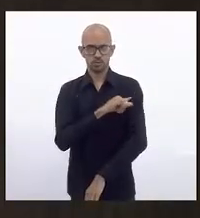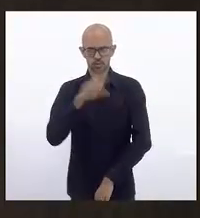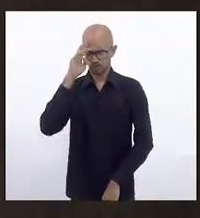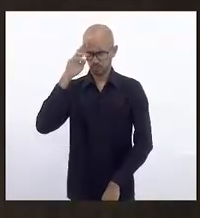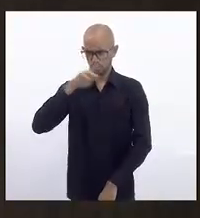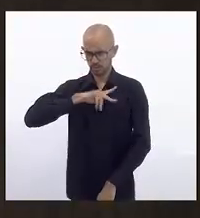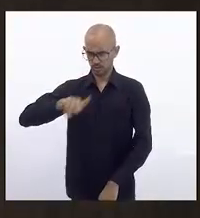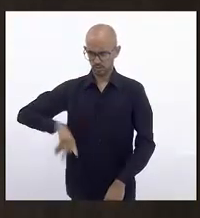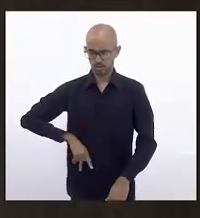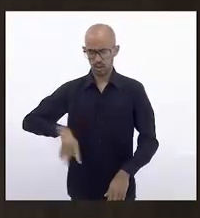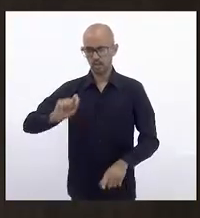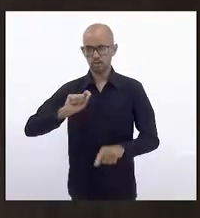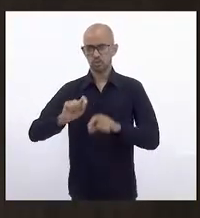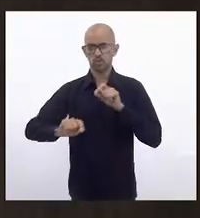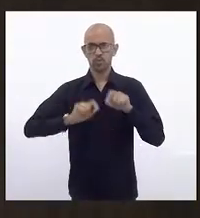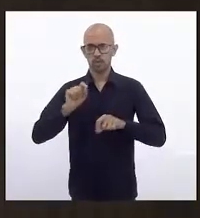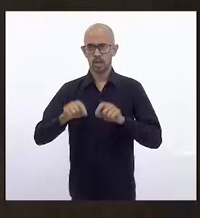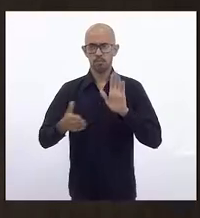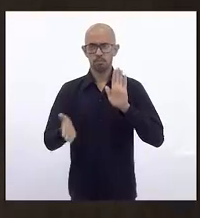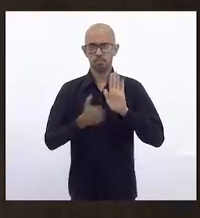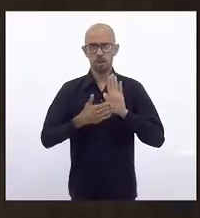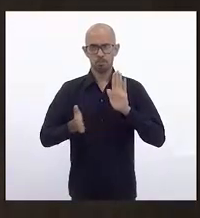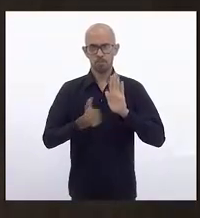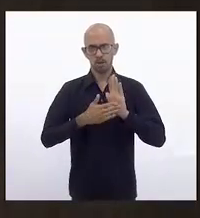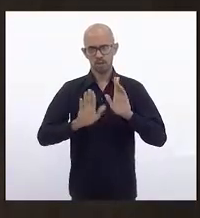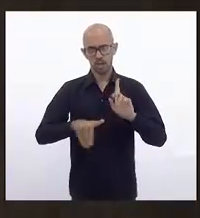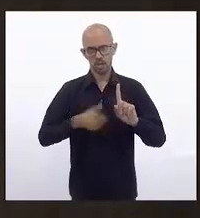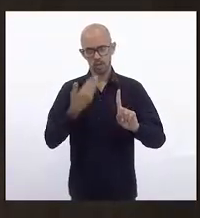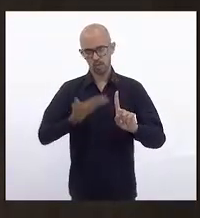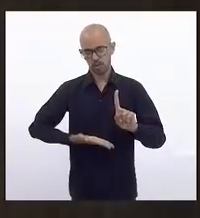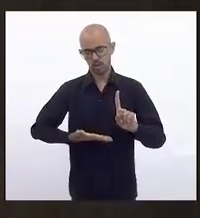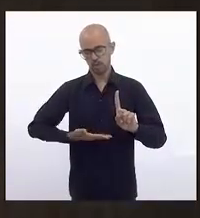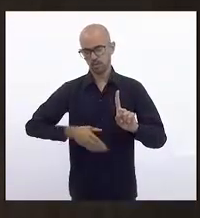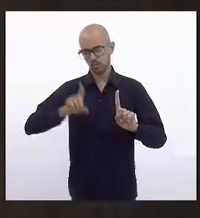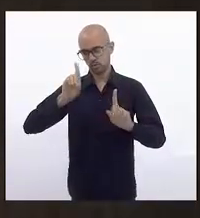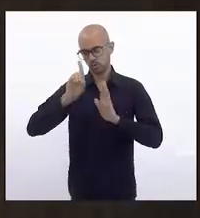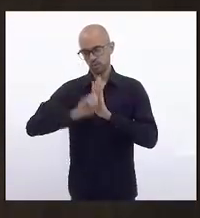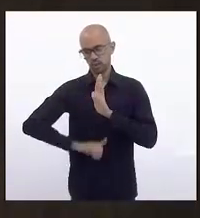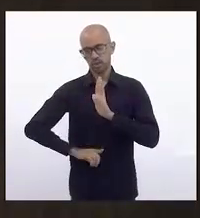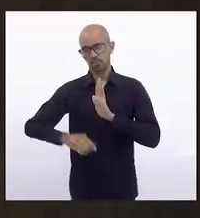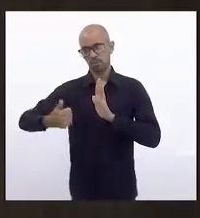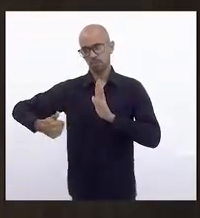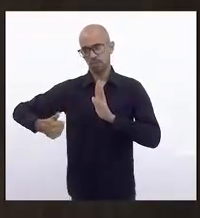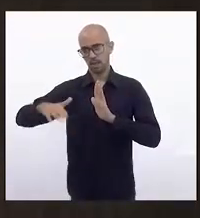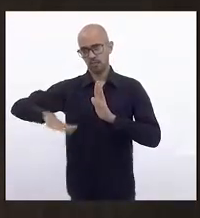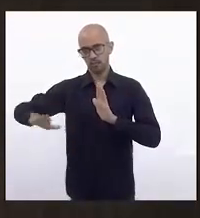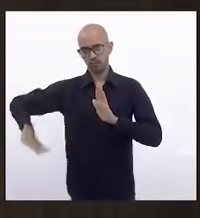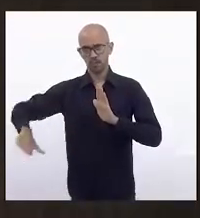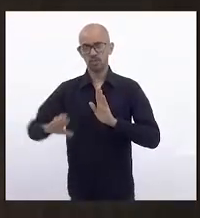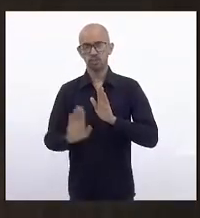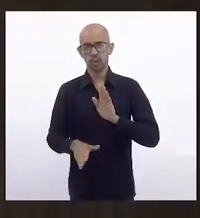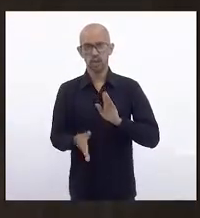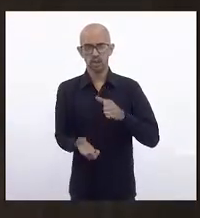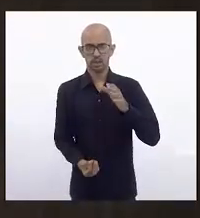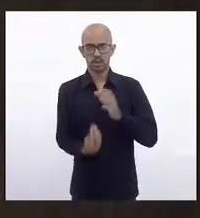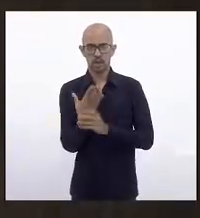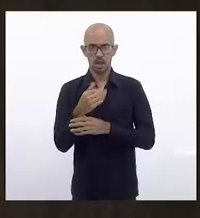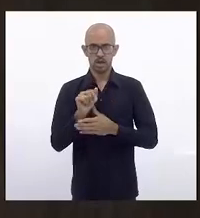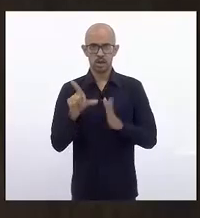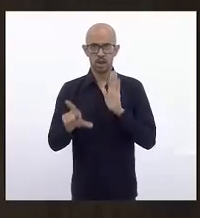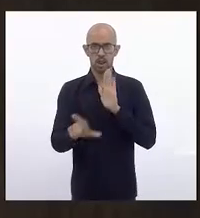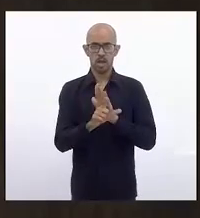presidente, a proposição reconhece os direitos da primeira infância, já definidos em legislação